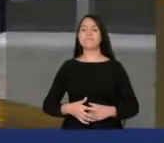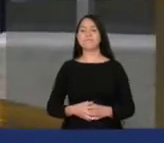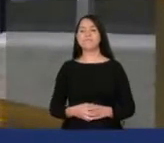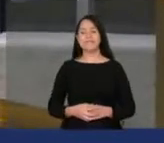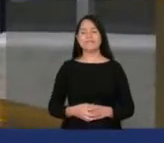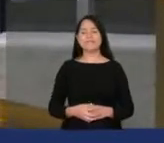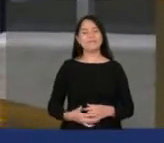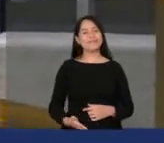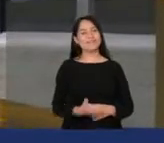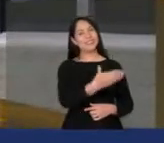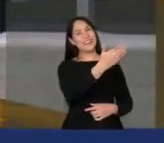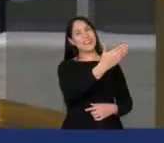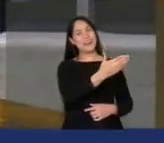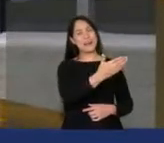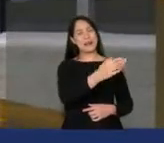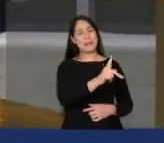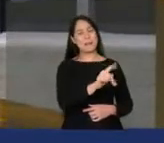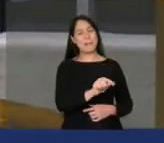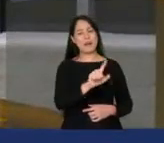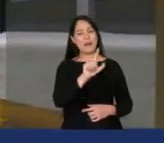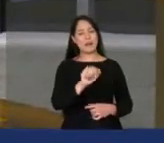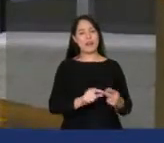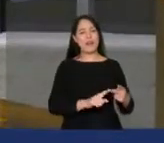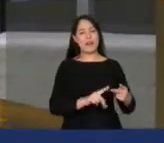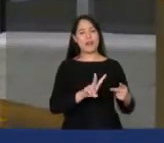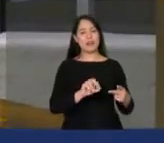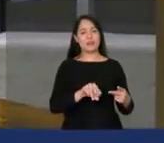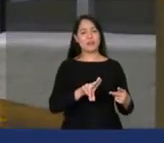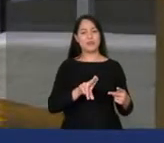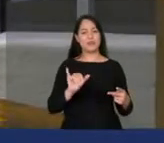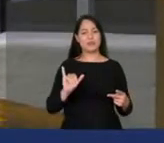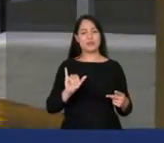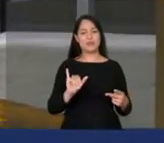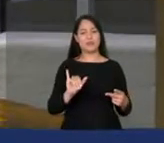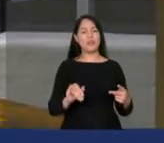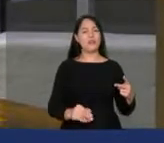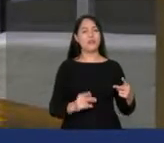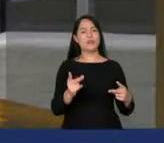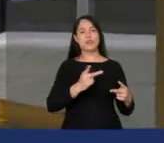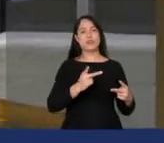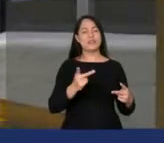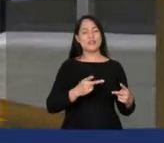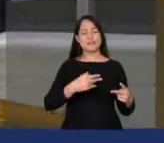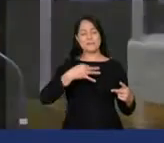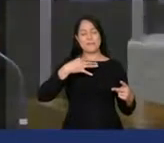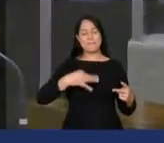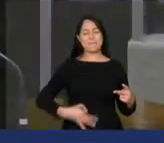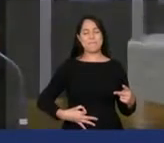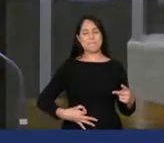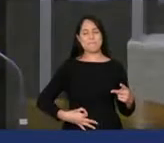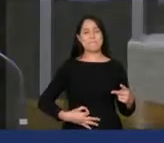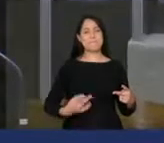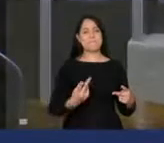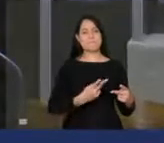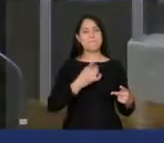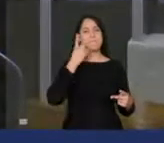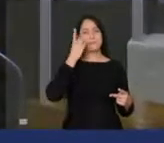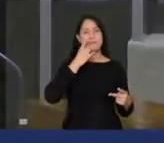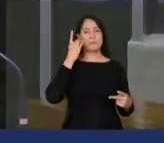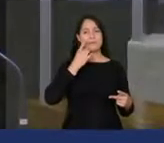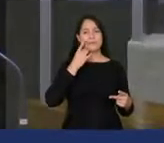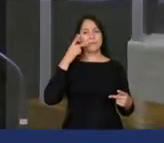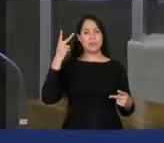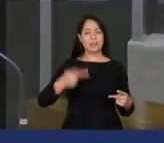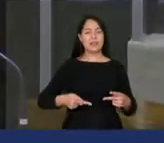Paula Belmonte e Volney Queiroz, dignos parlamentares que assinam comigo o requerimento desta